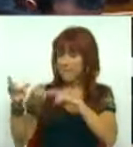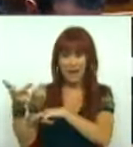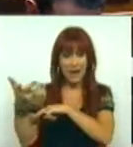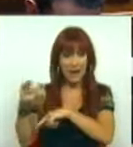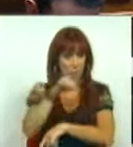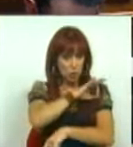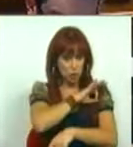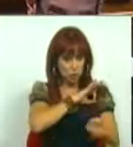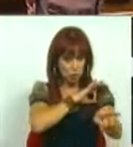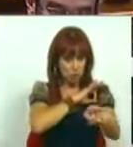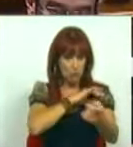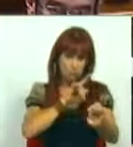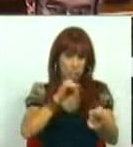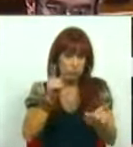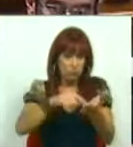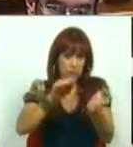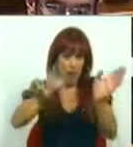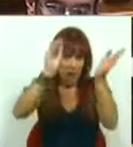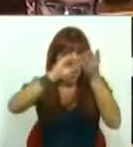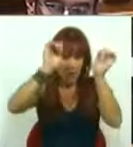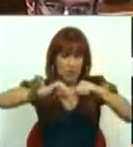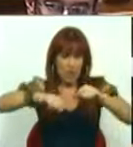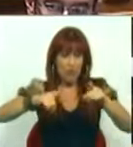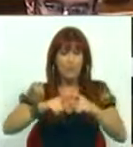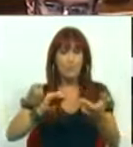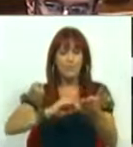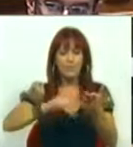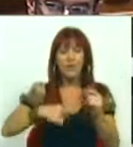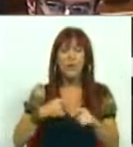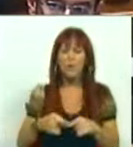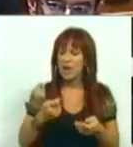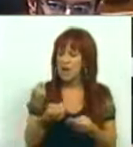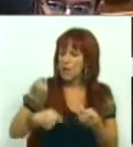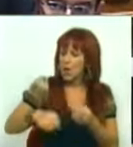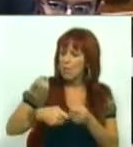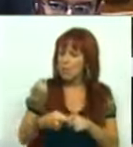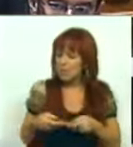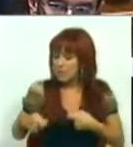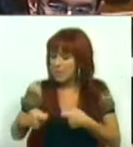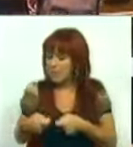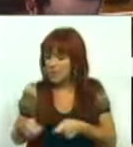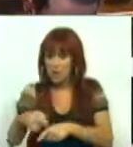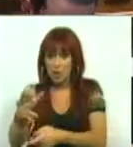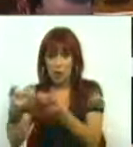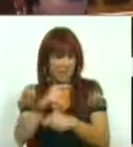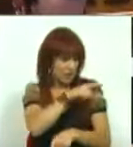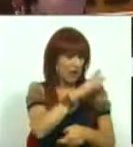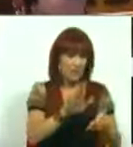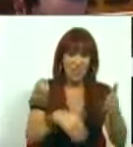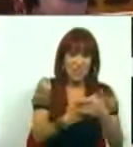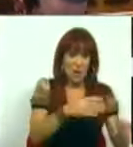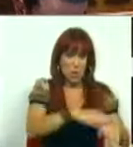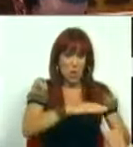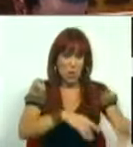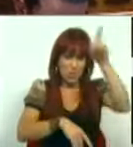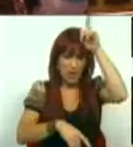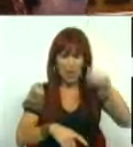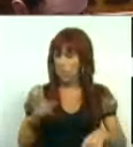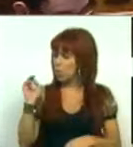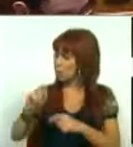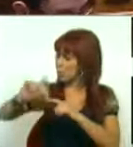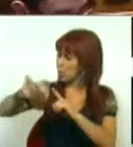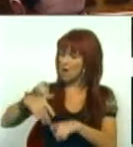que os senhores mesmo assinaram e para compensar derrapagens orçamentais que os senhores mesmo geraram durante